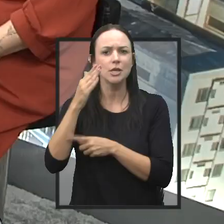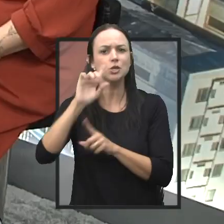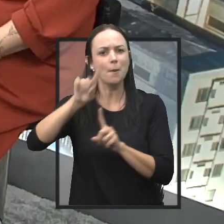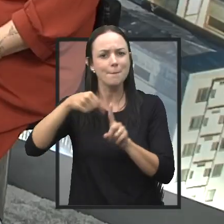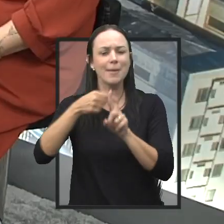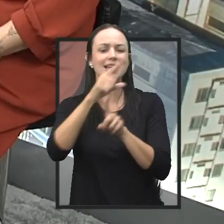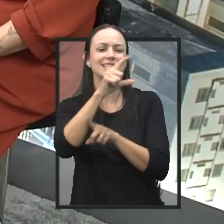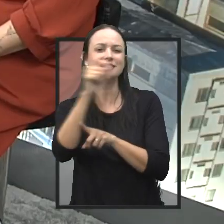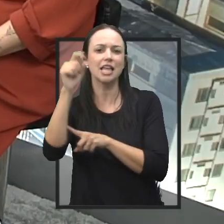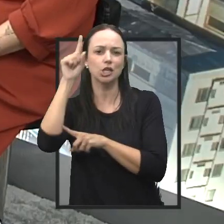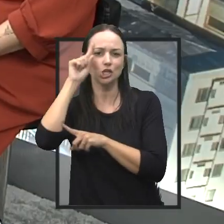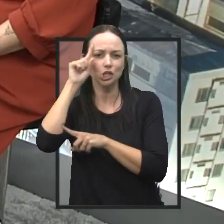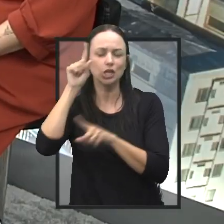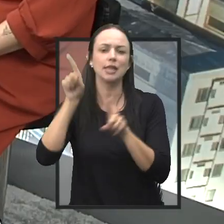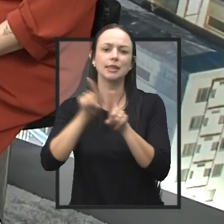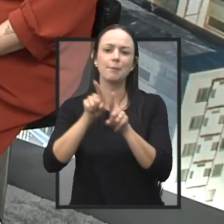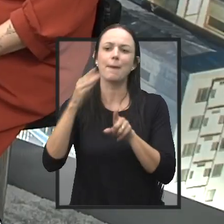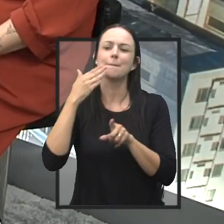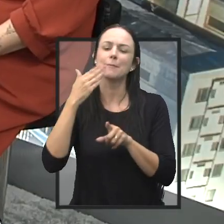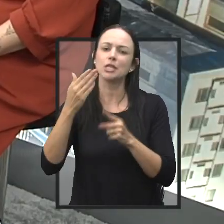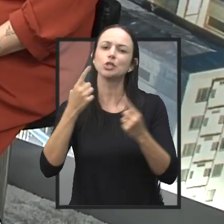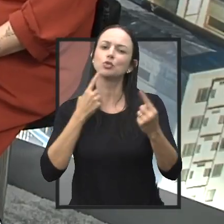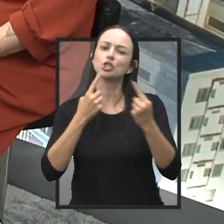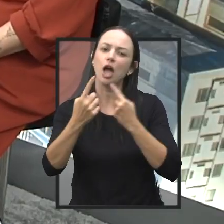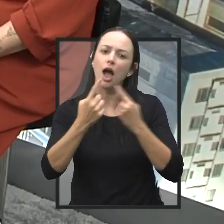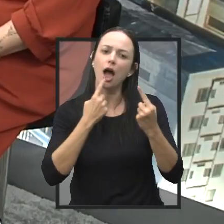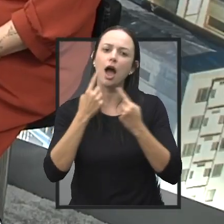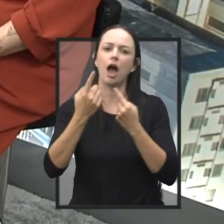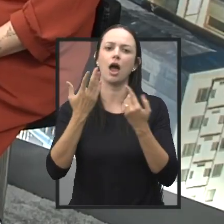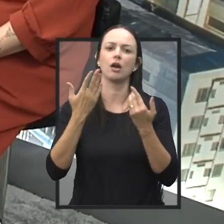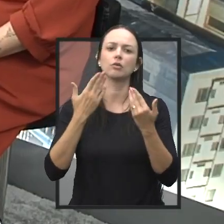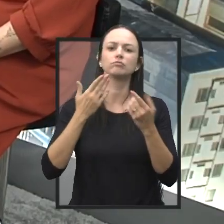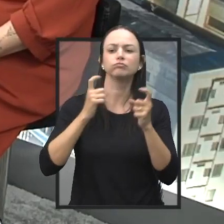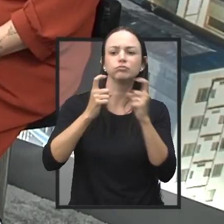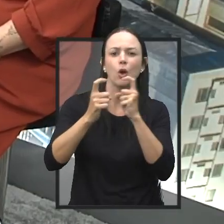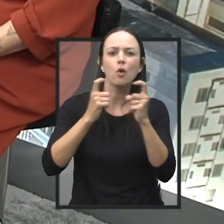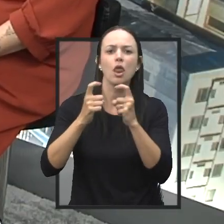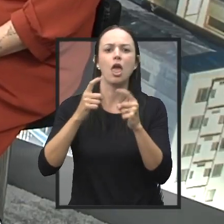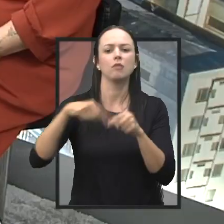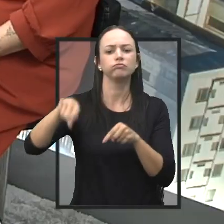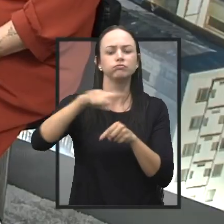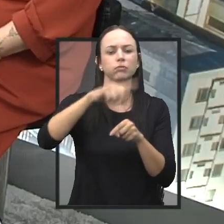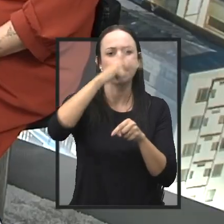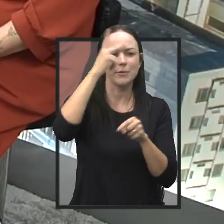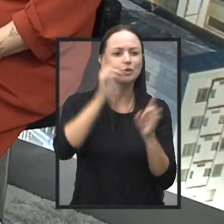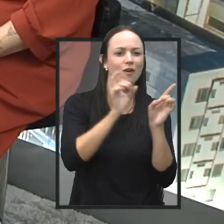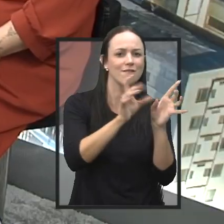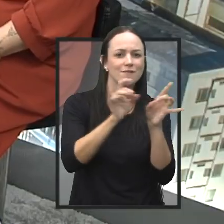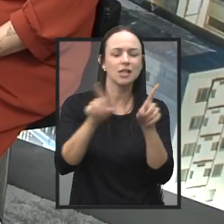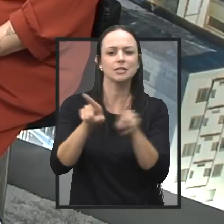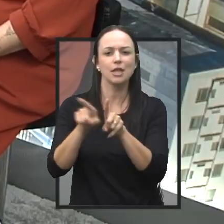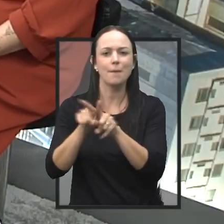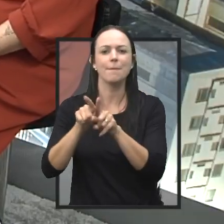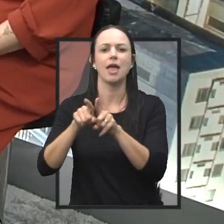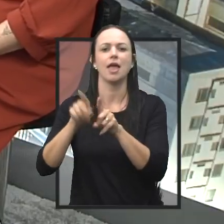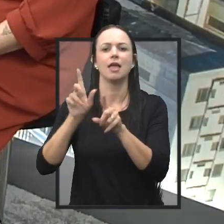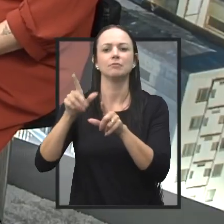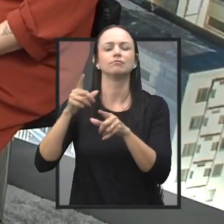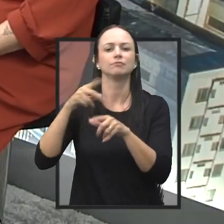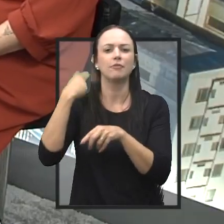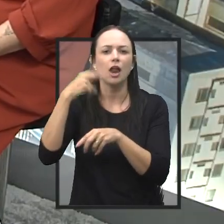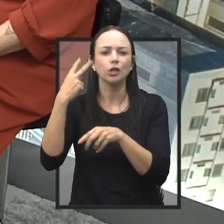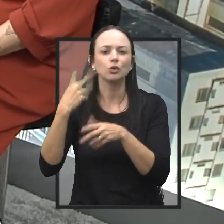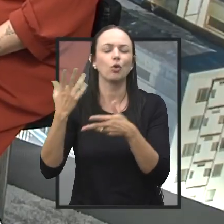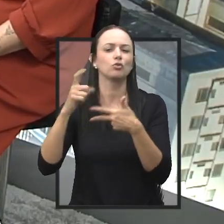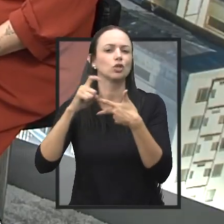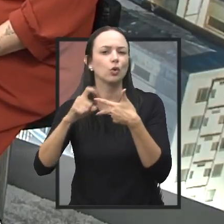a construção de um diálogo, uma audiência entre Executivo, comerciantes, com a presença da Câmara. Qual a expectativa da senhora com